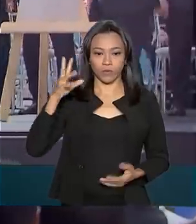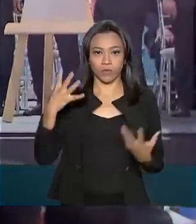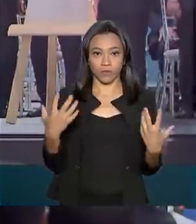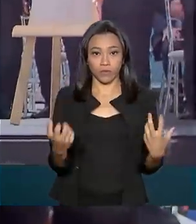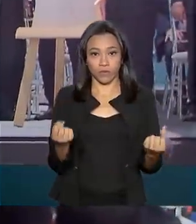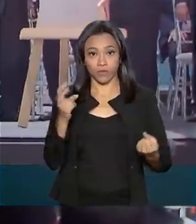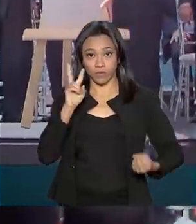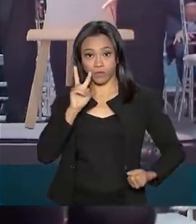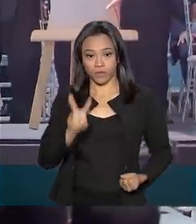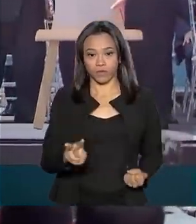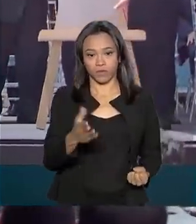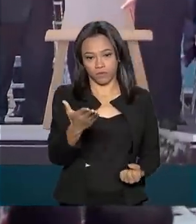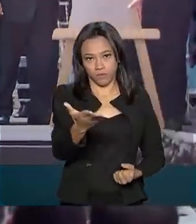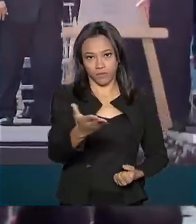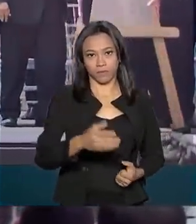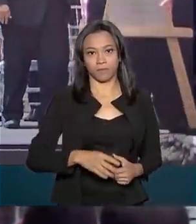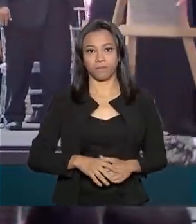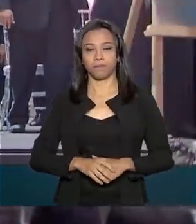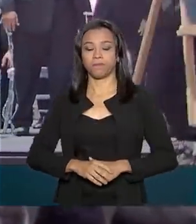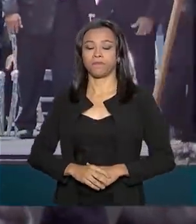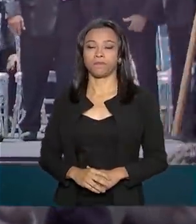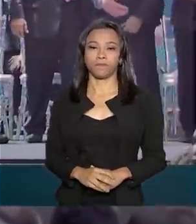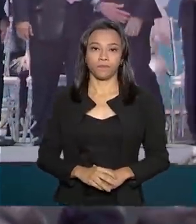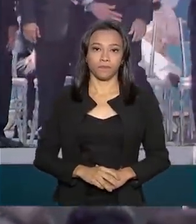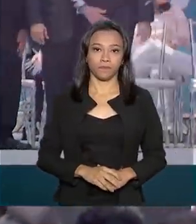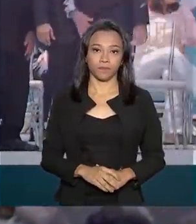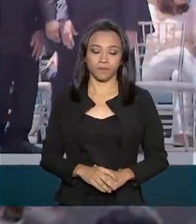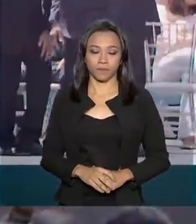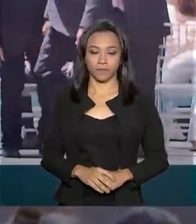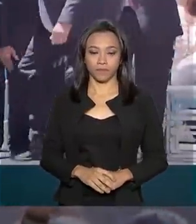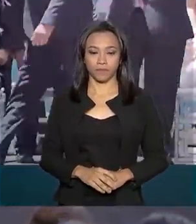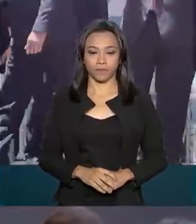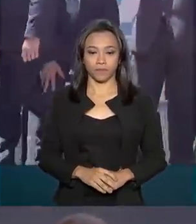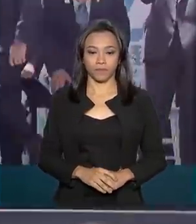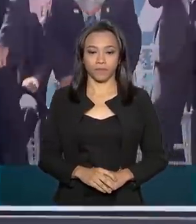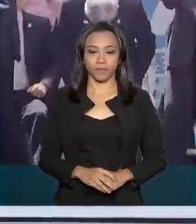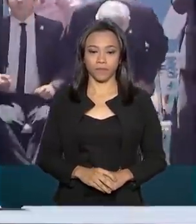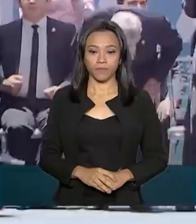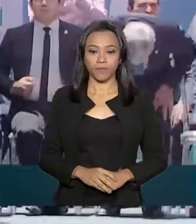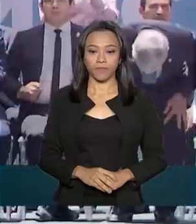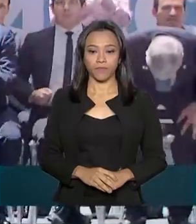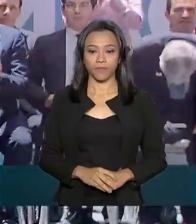com a palavra, o presidente da República, Jair Bolsonaro.